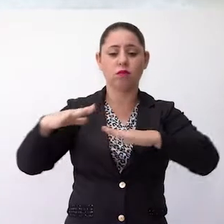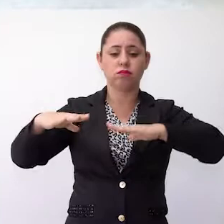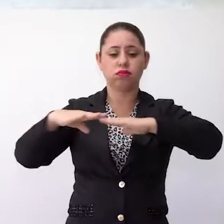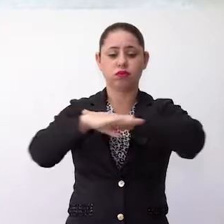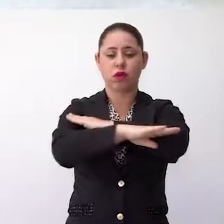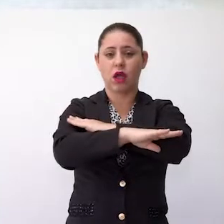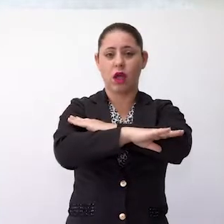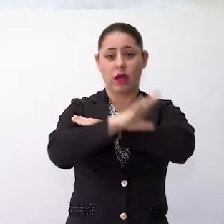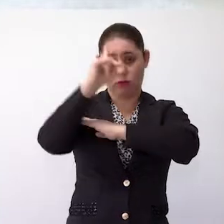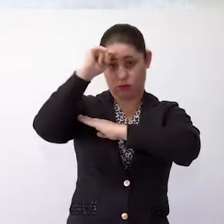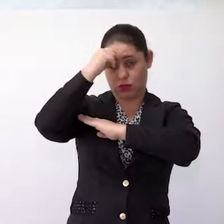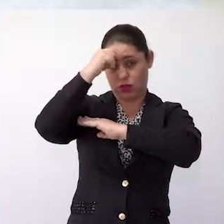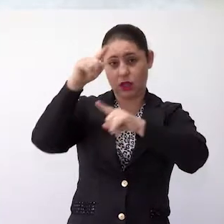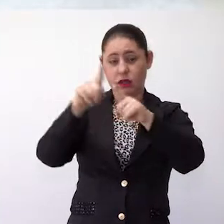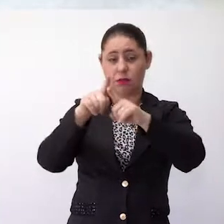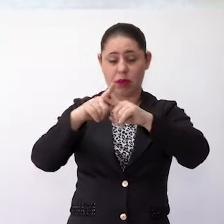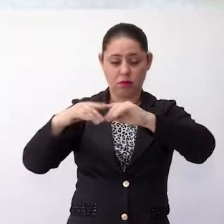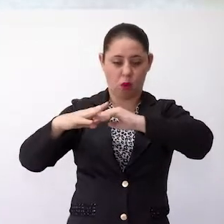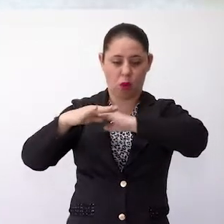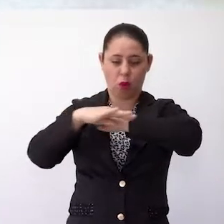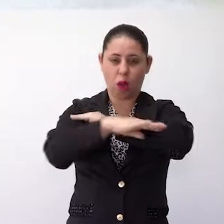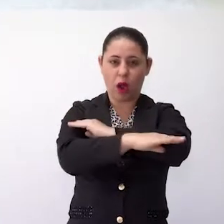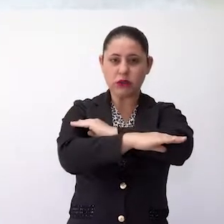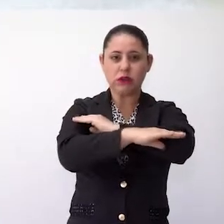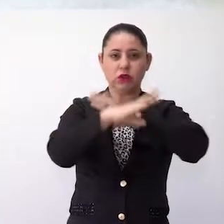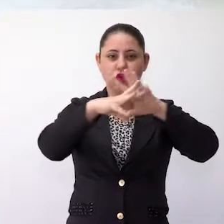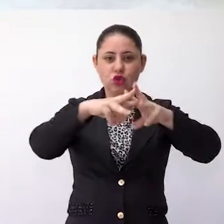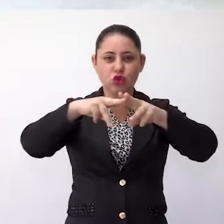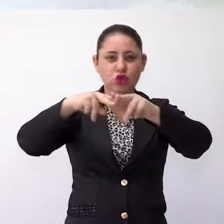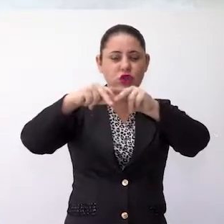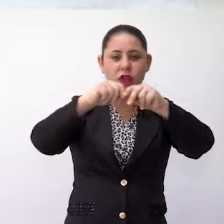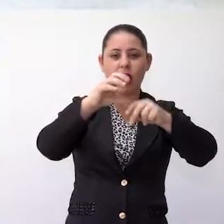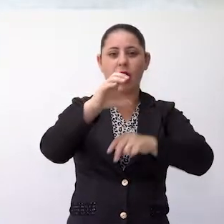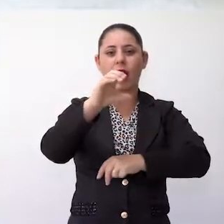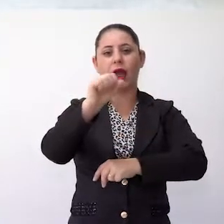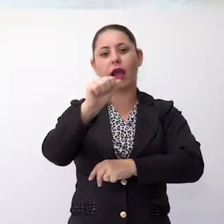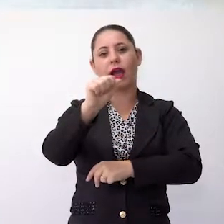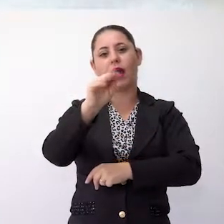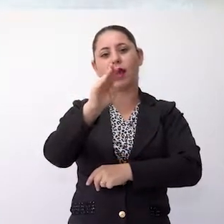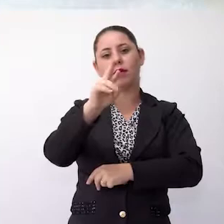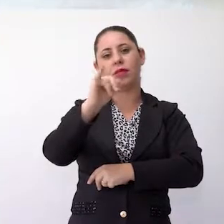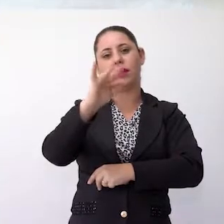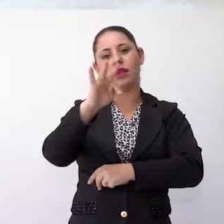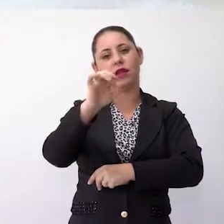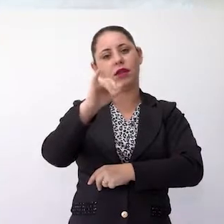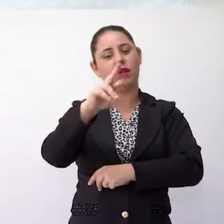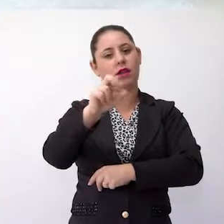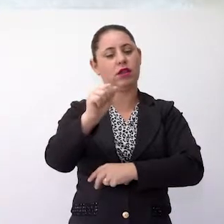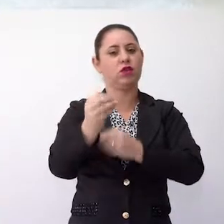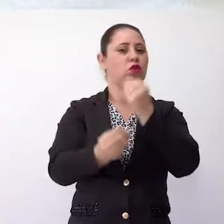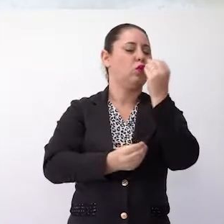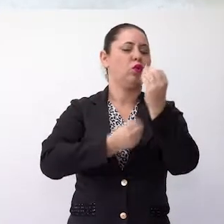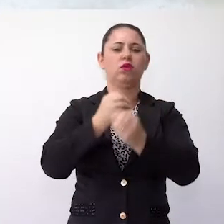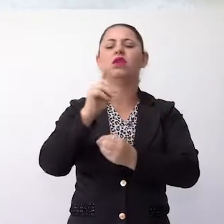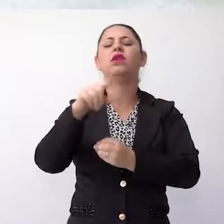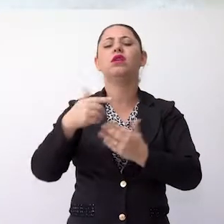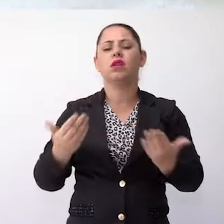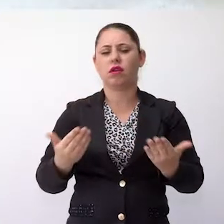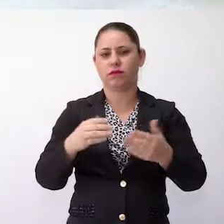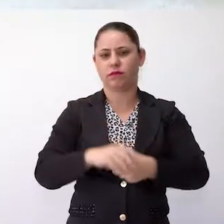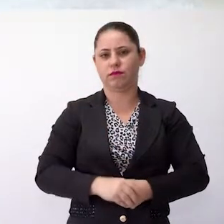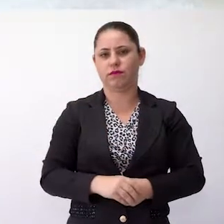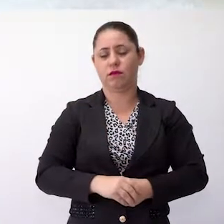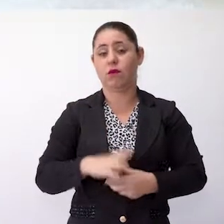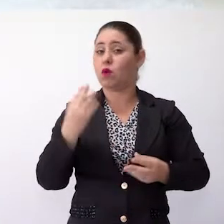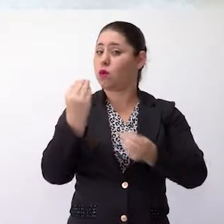não pavimentadas, né, de asfalto. Não são essas famosas cabriteiras? Vocês conhecem, né? São conhecidas como cabriteiras. Sim, são conhecidas.